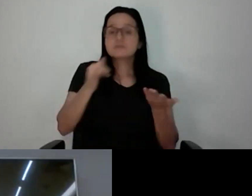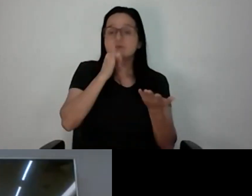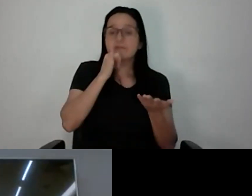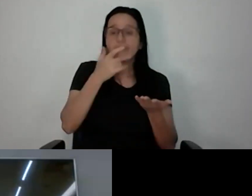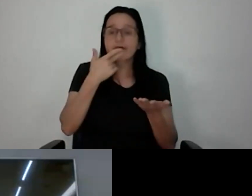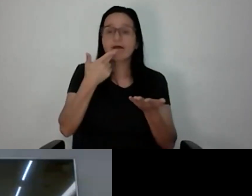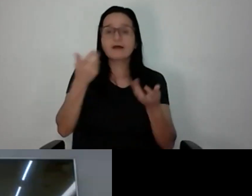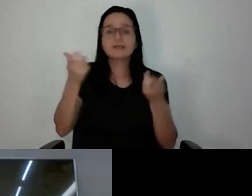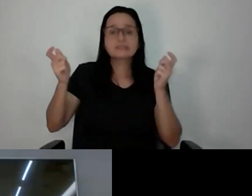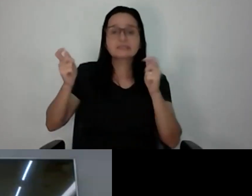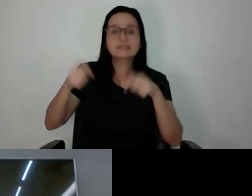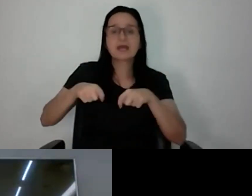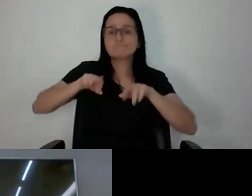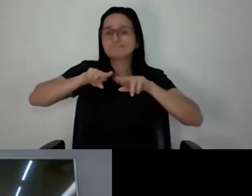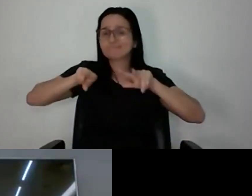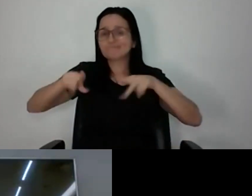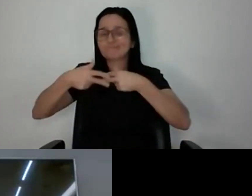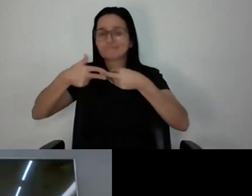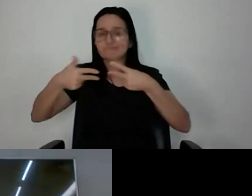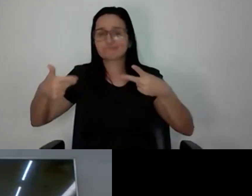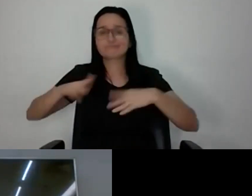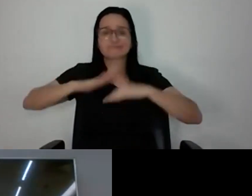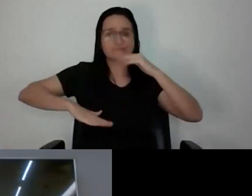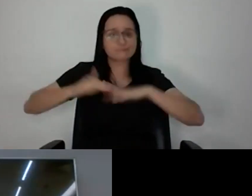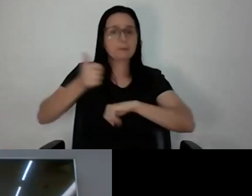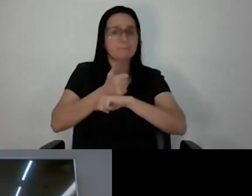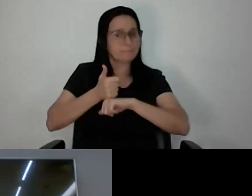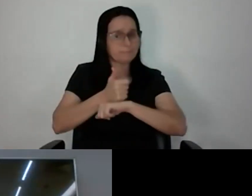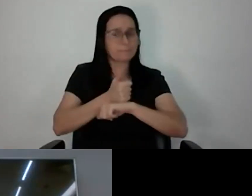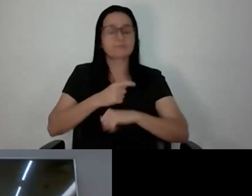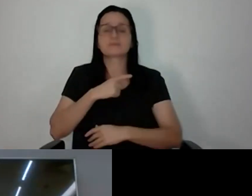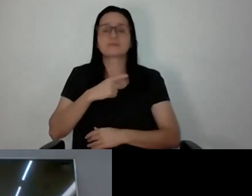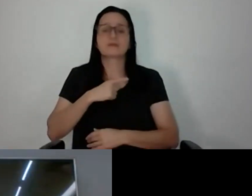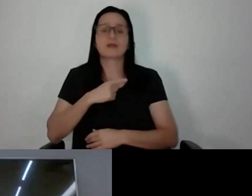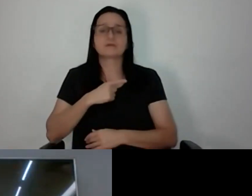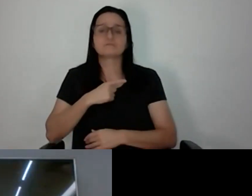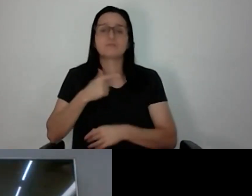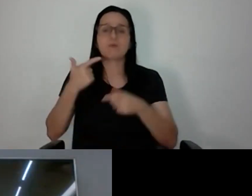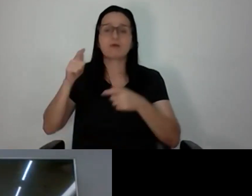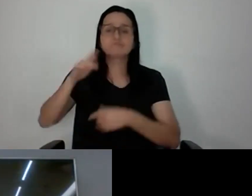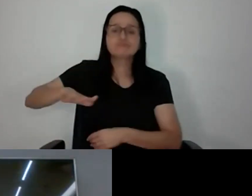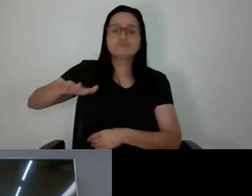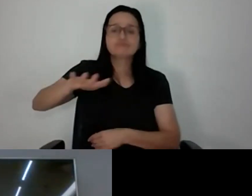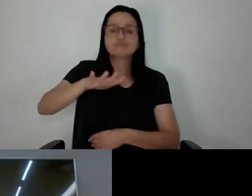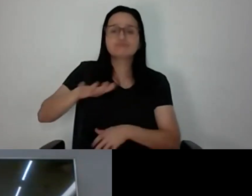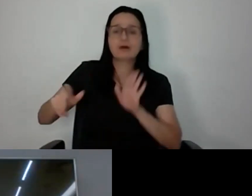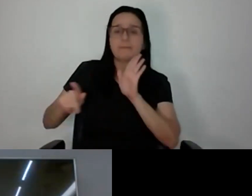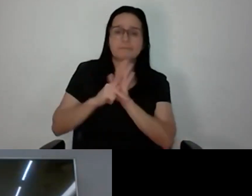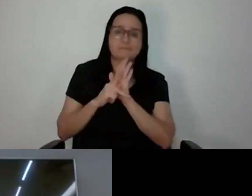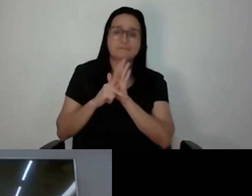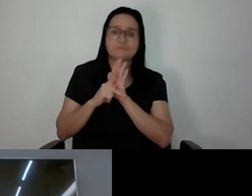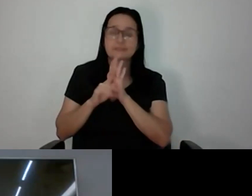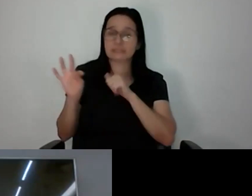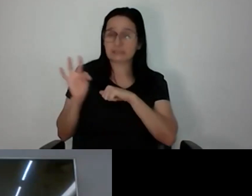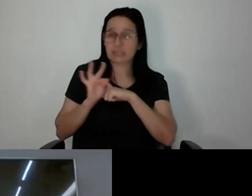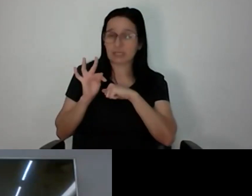entender de soft skills, que a Marina comentou, as habilidades comportamentais, e outros ramos de conhecimento técnicos também. Quando a gente está falando